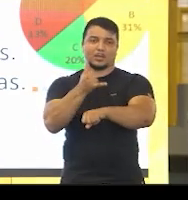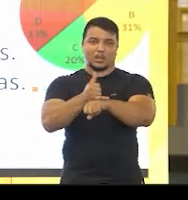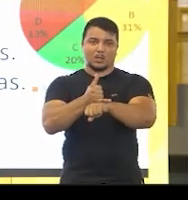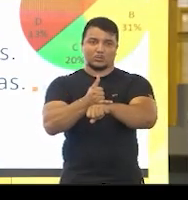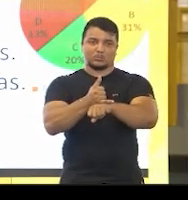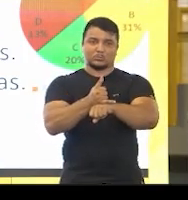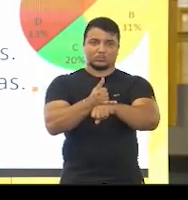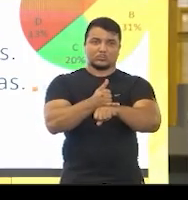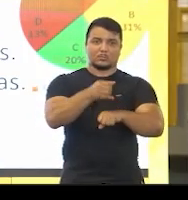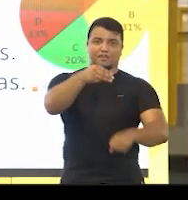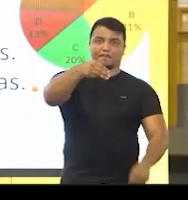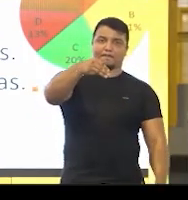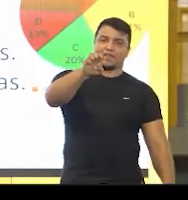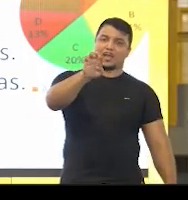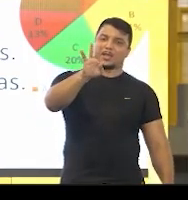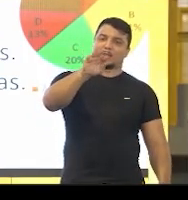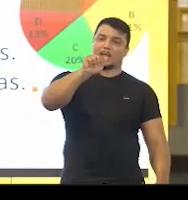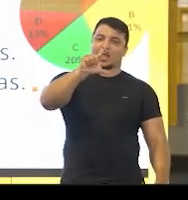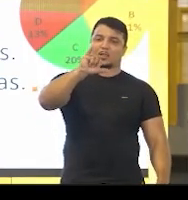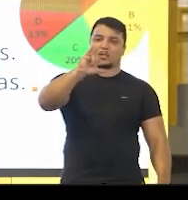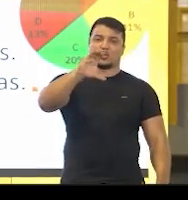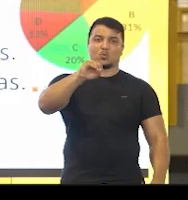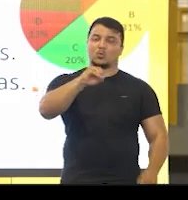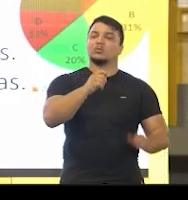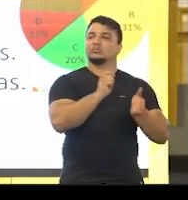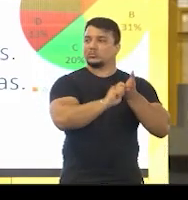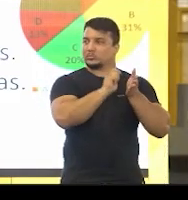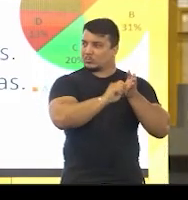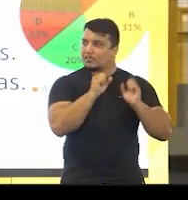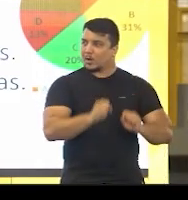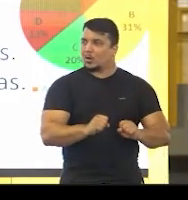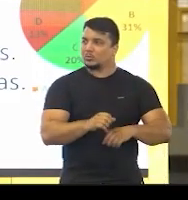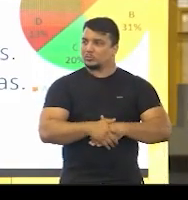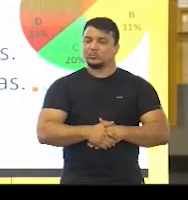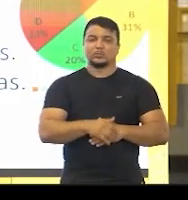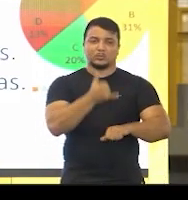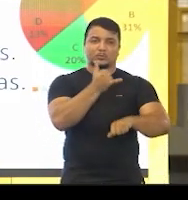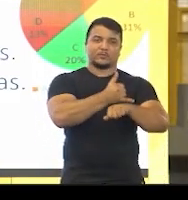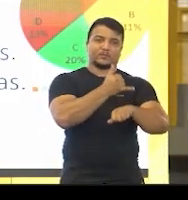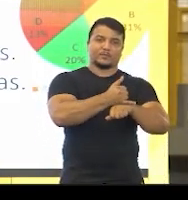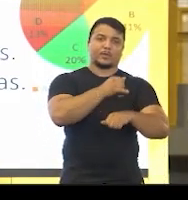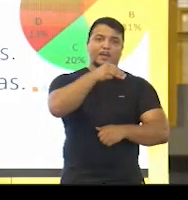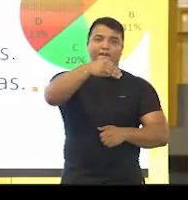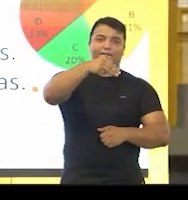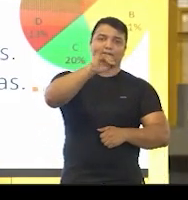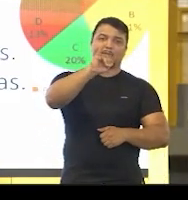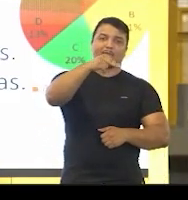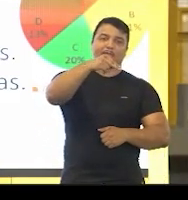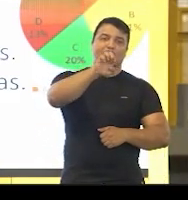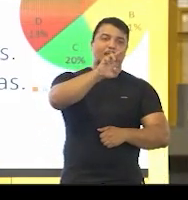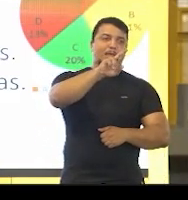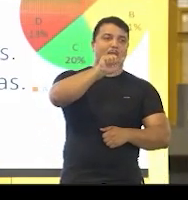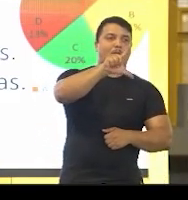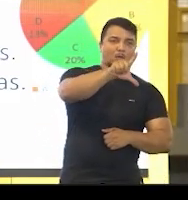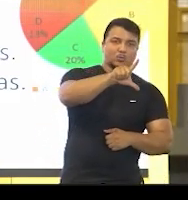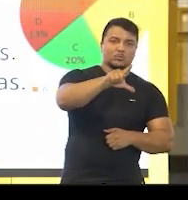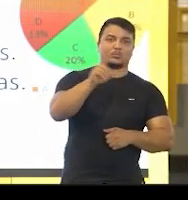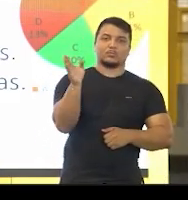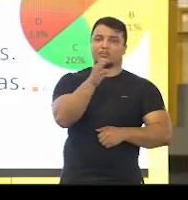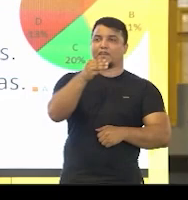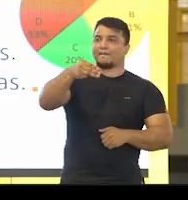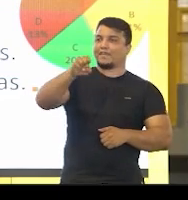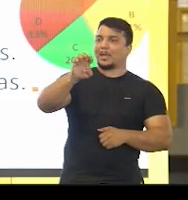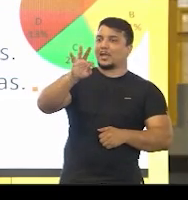metálicos. Anotaram? Querem que eu repita? Vamos lá. Vocês anotaram o quê?